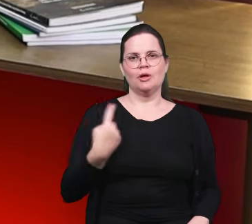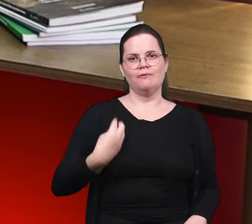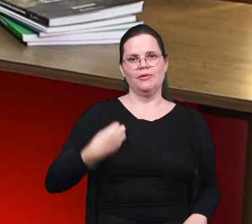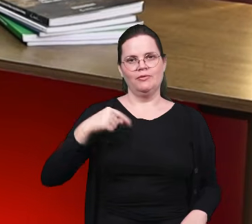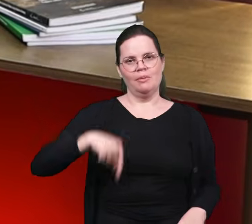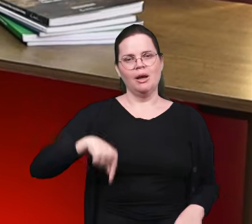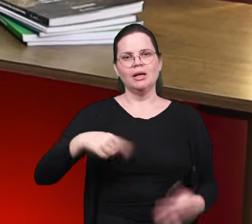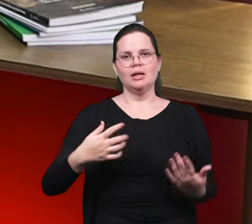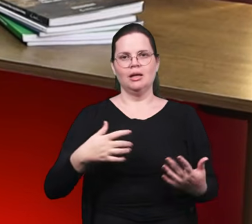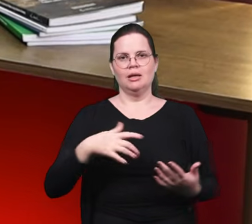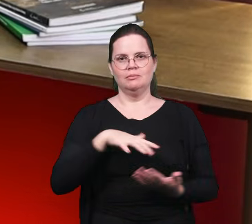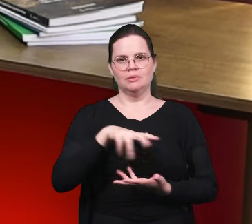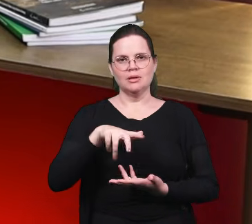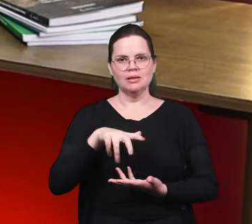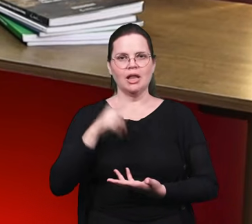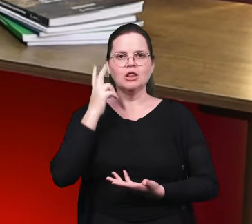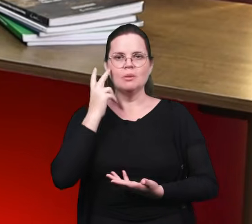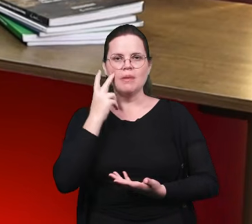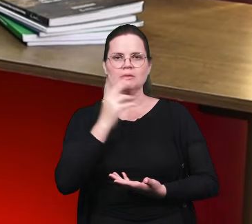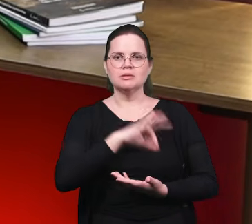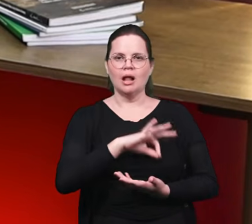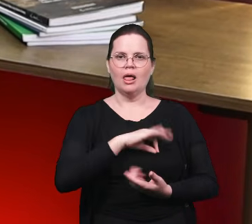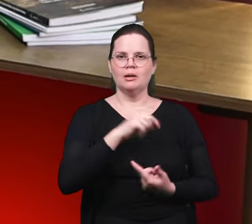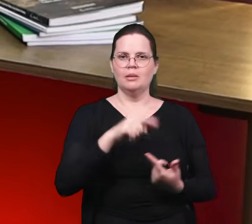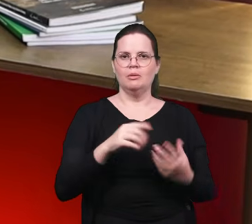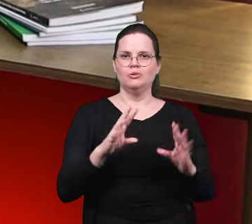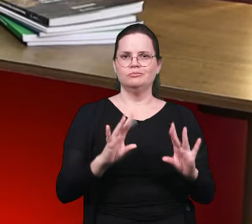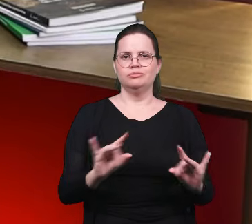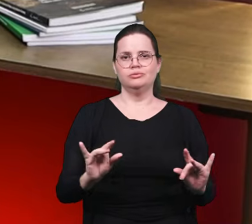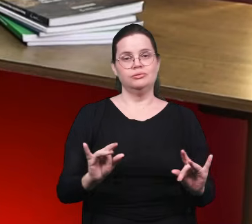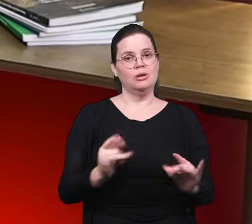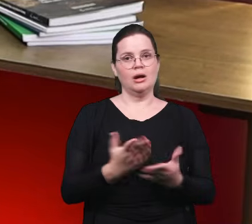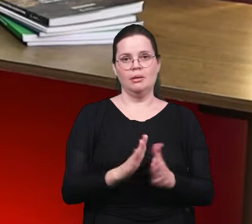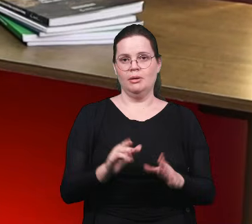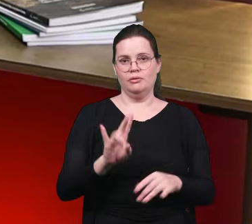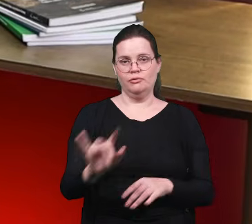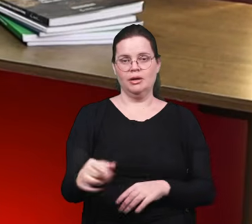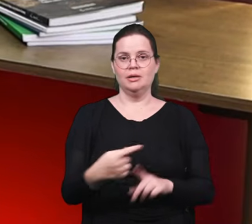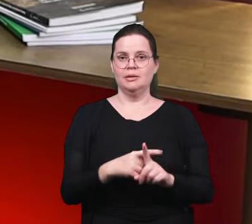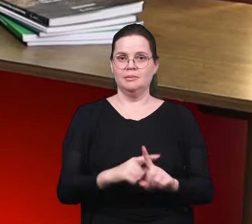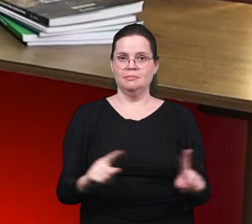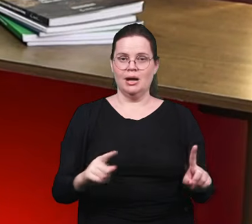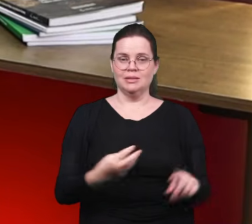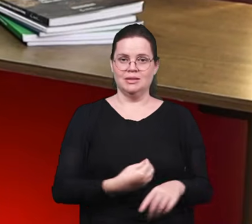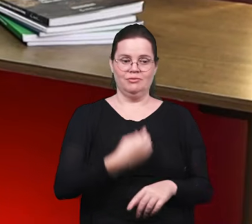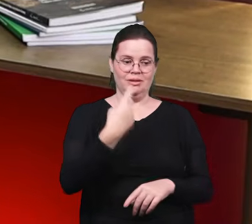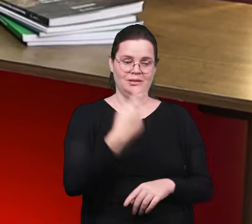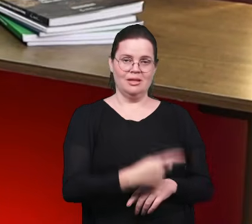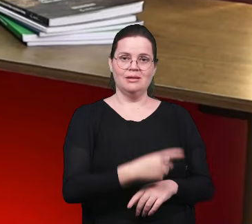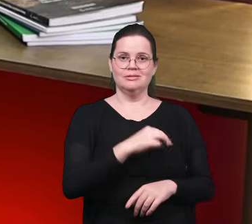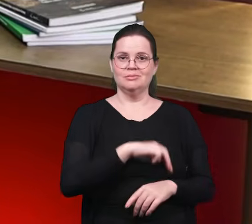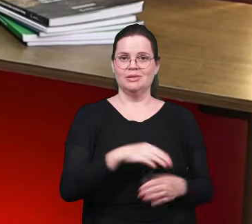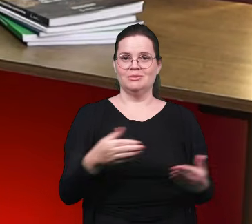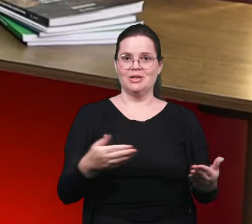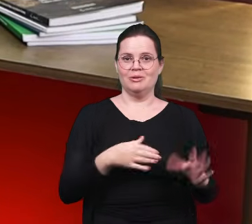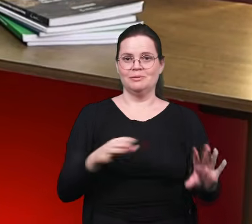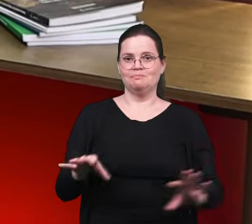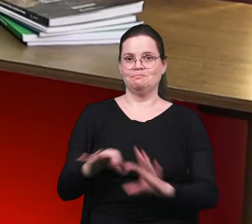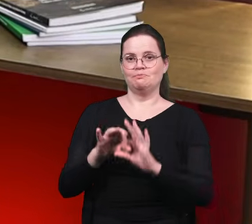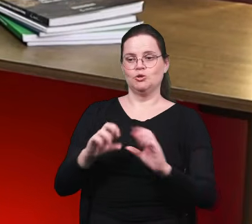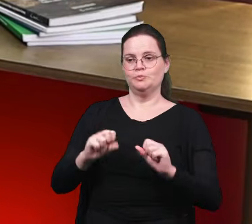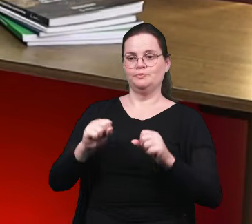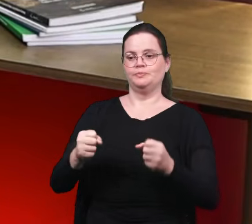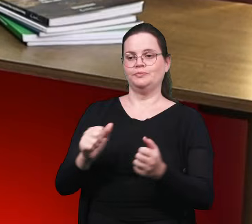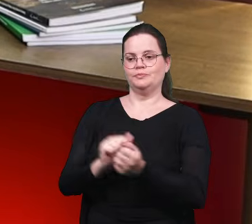é pó, é passageiro. Mas agora a vida de Mateus estaria sendo sustentada sobre a rocha que é